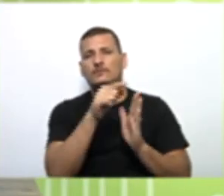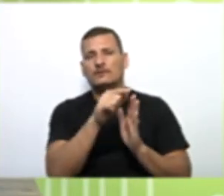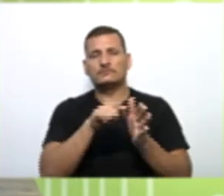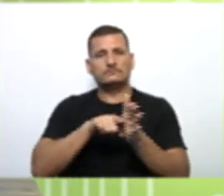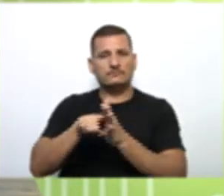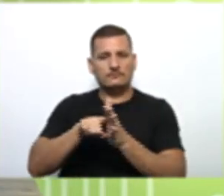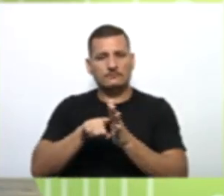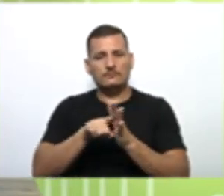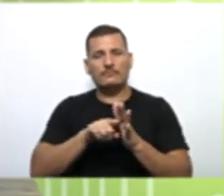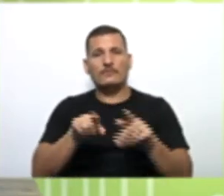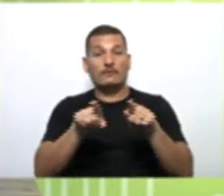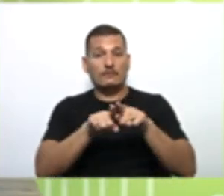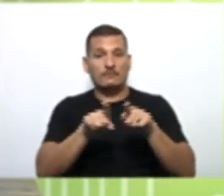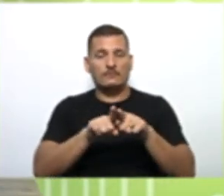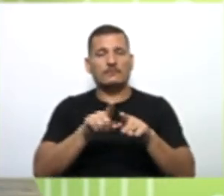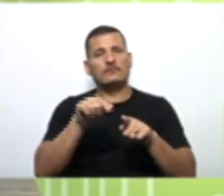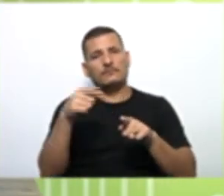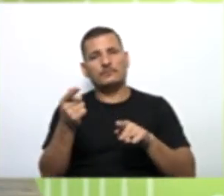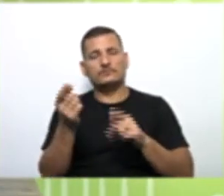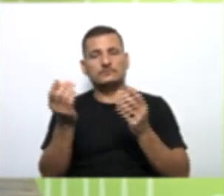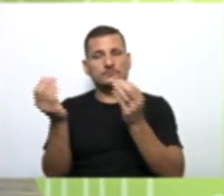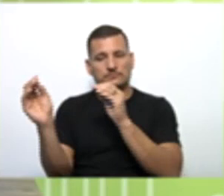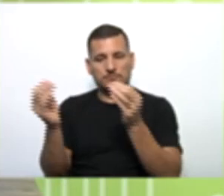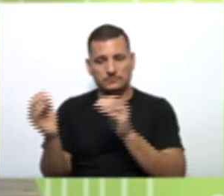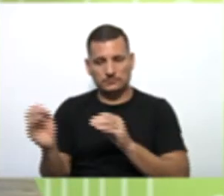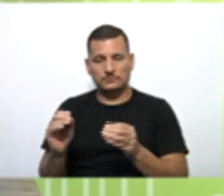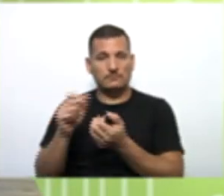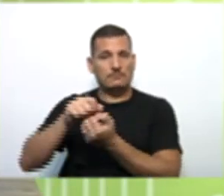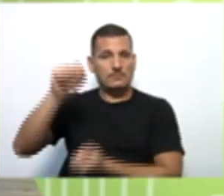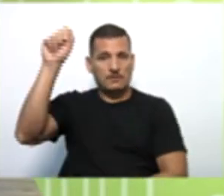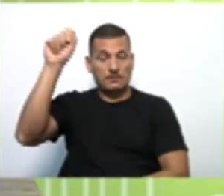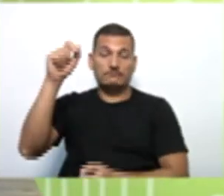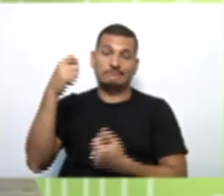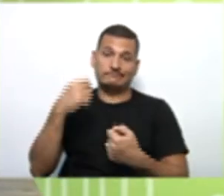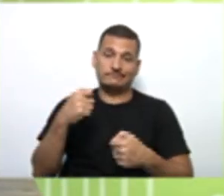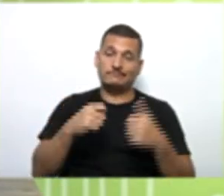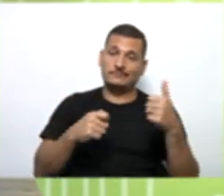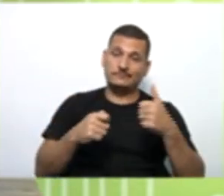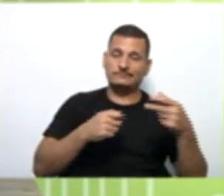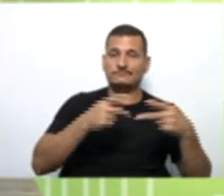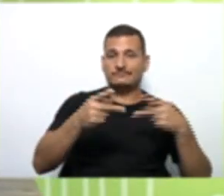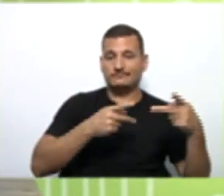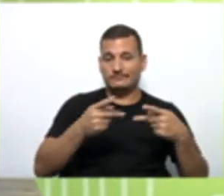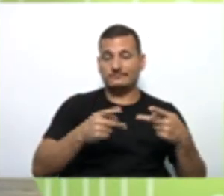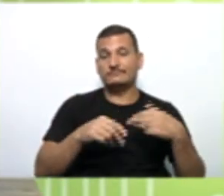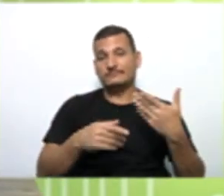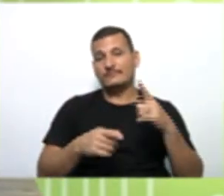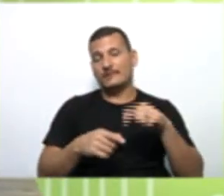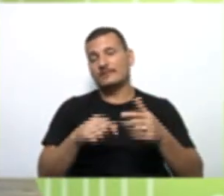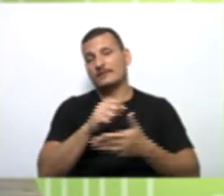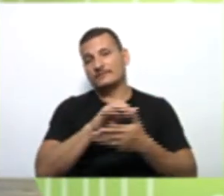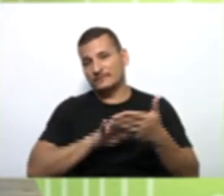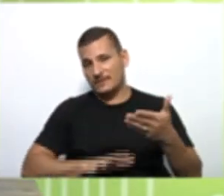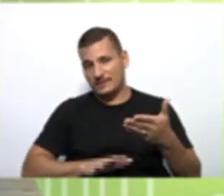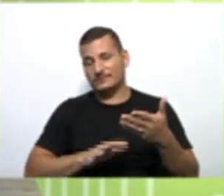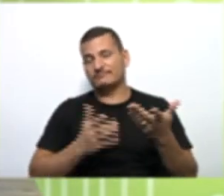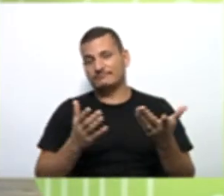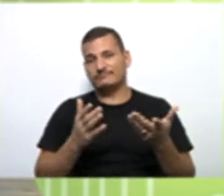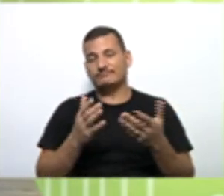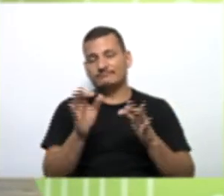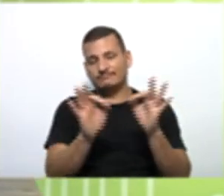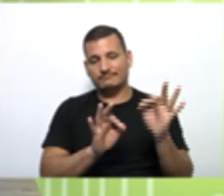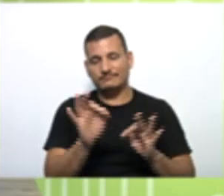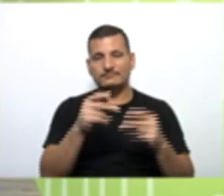também depois editar em forma de banner, a gente tem que elaborar um projeto. Então, essa vai ser a nossa atividade de sala,